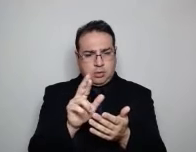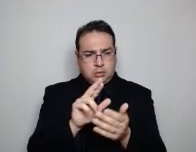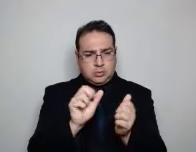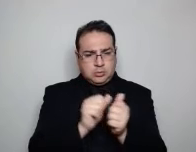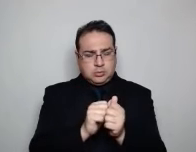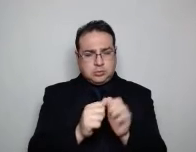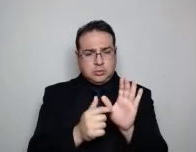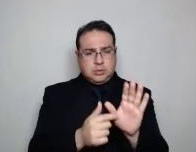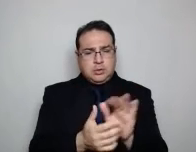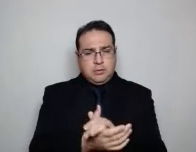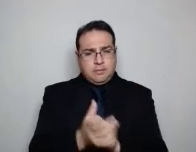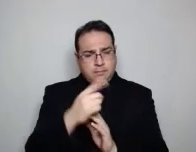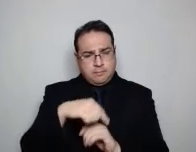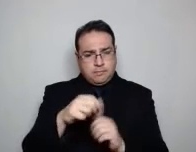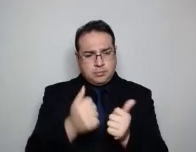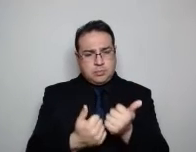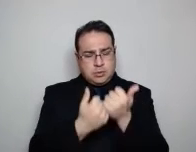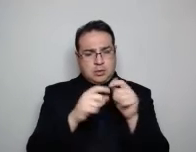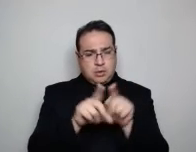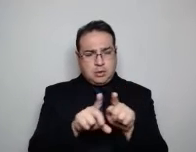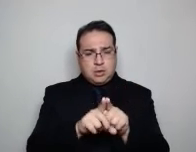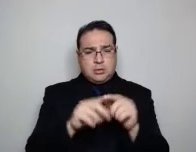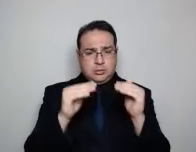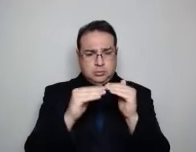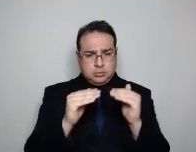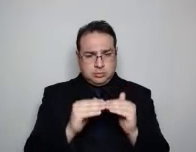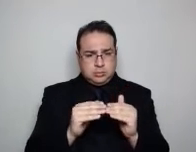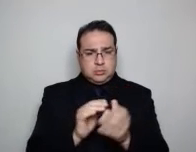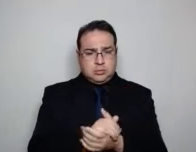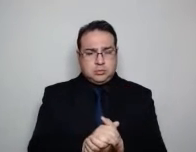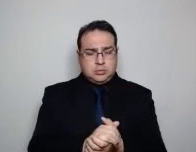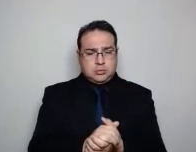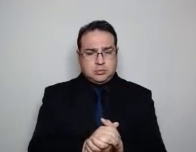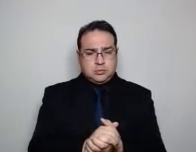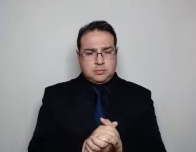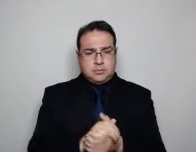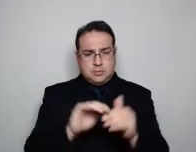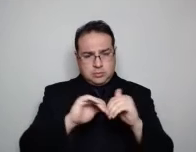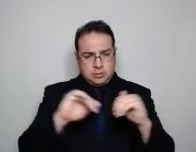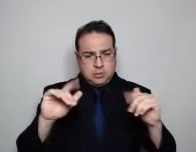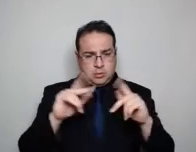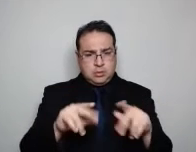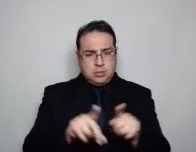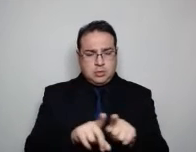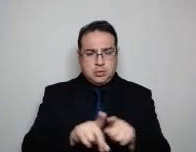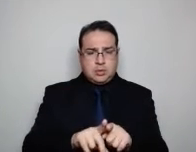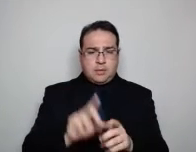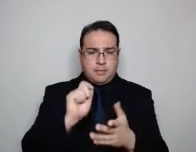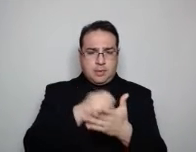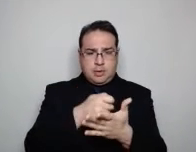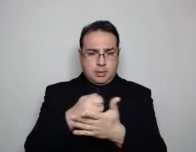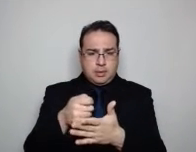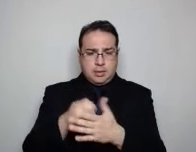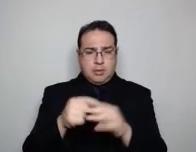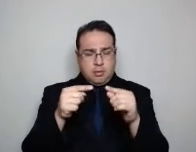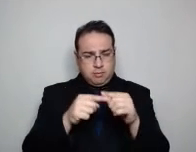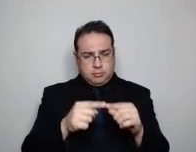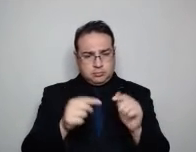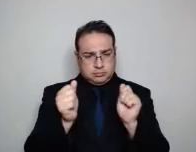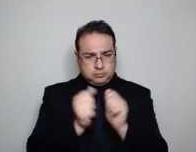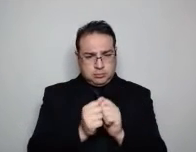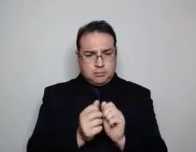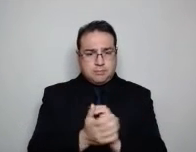nós sustentamos que deve caber a ambos uma divisão igualitária das despesas. Mas, mesmo assim, o